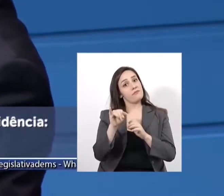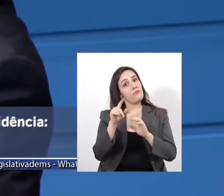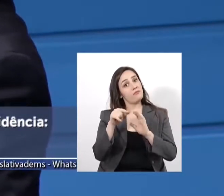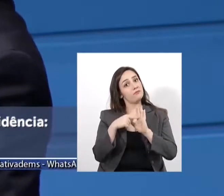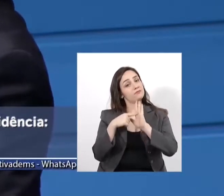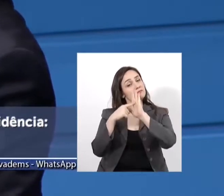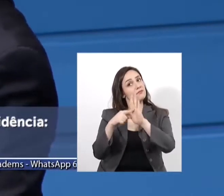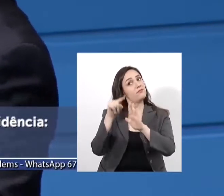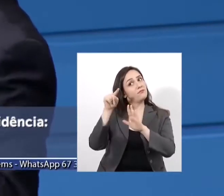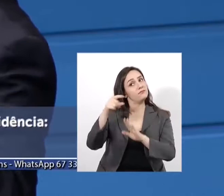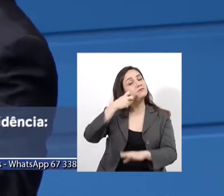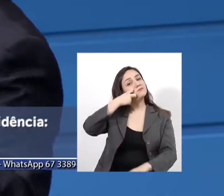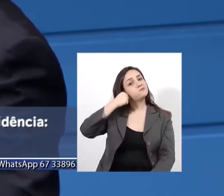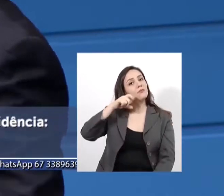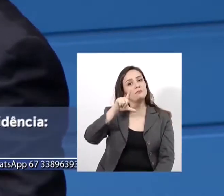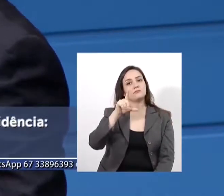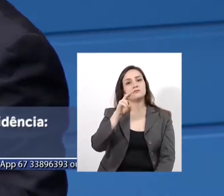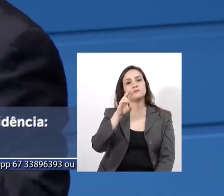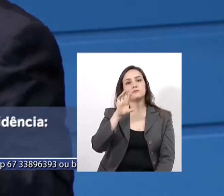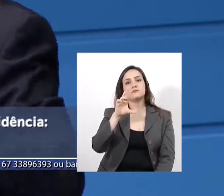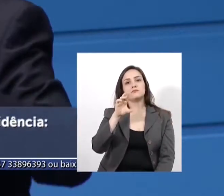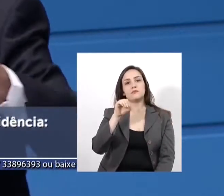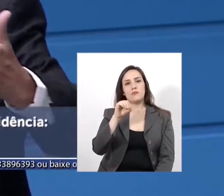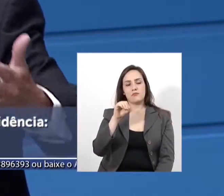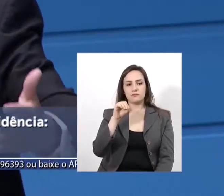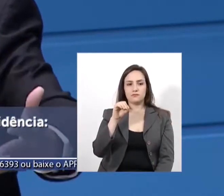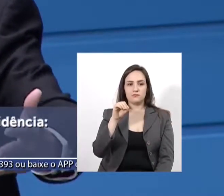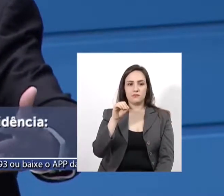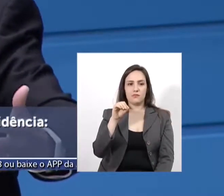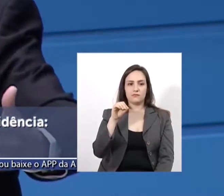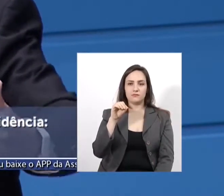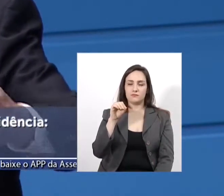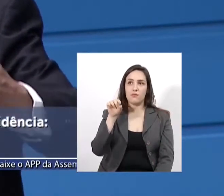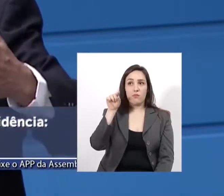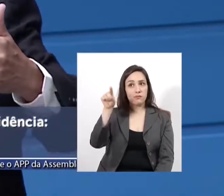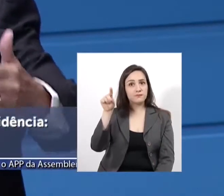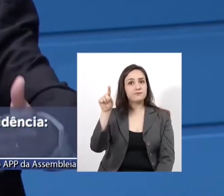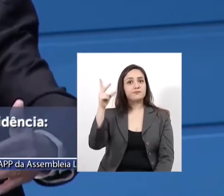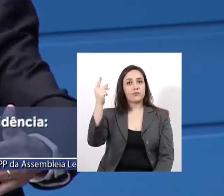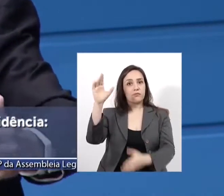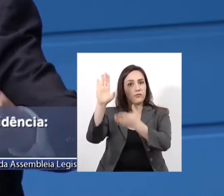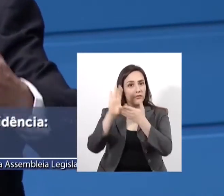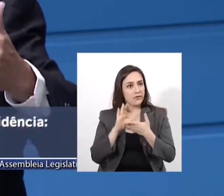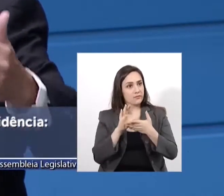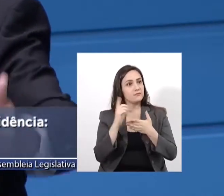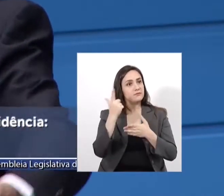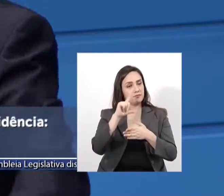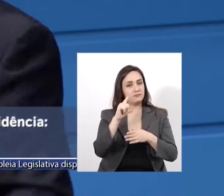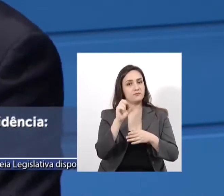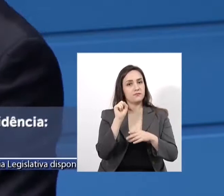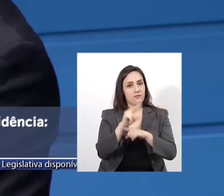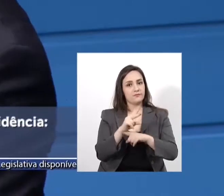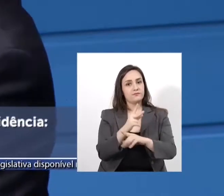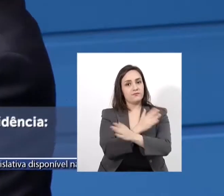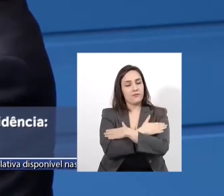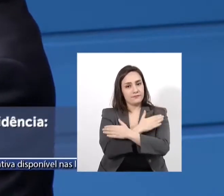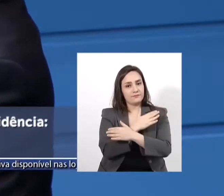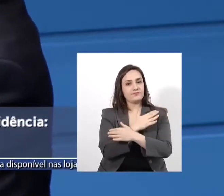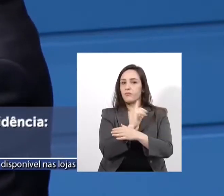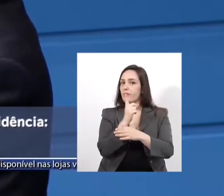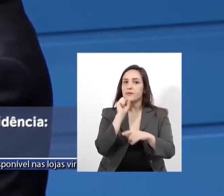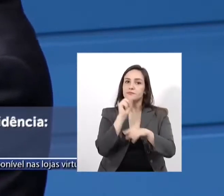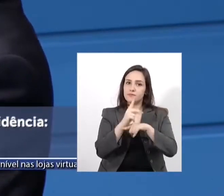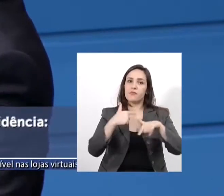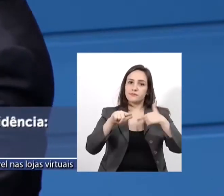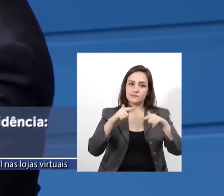se esse mercado que recebeu a sinalização fizer o investimento, gerar o emprego, gerar a renda, melhorar